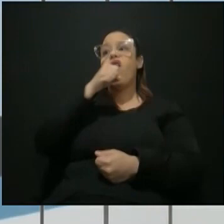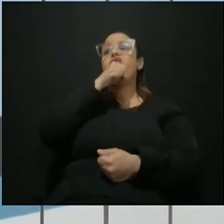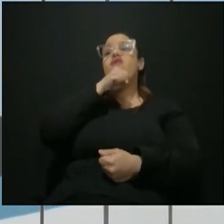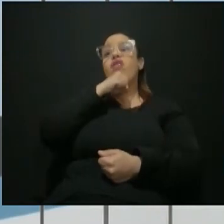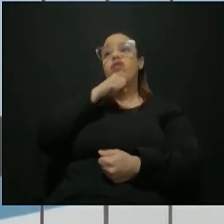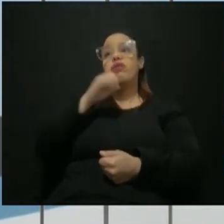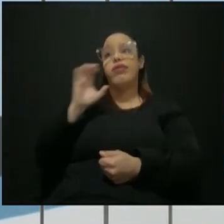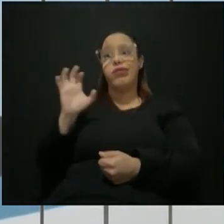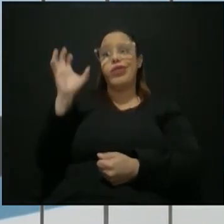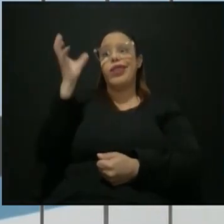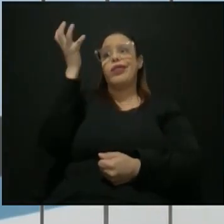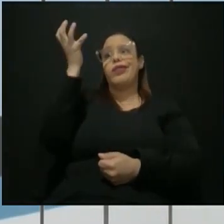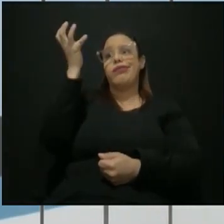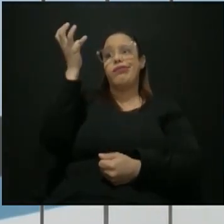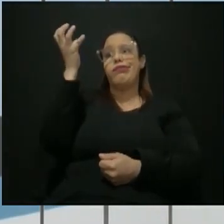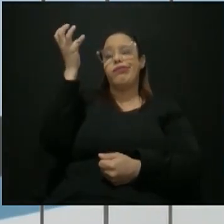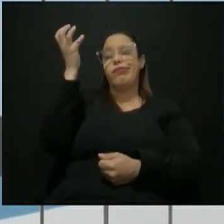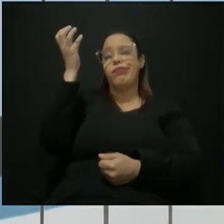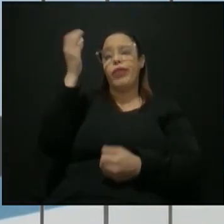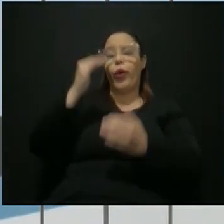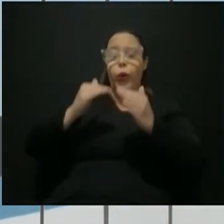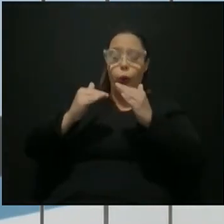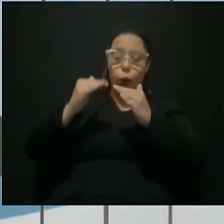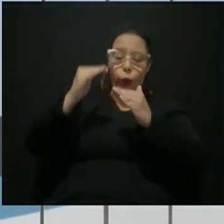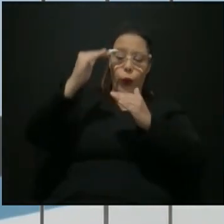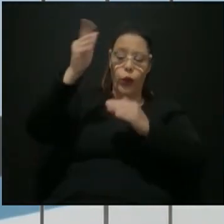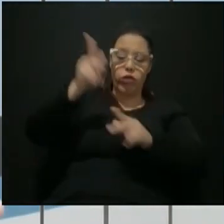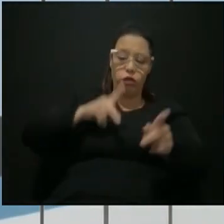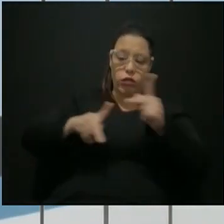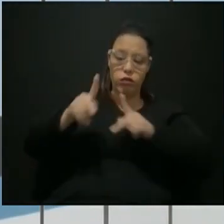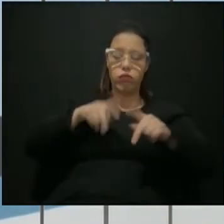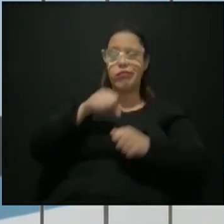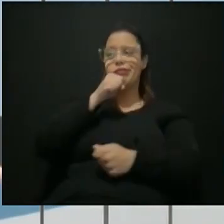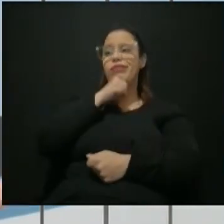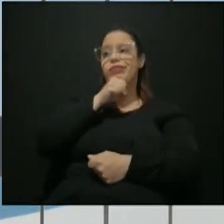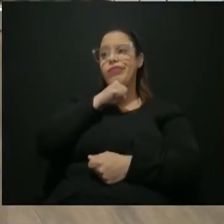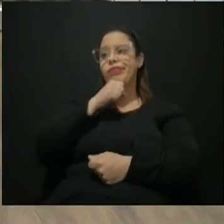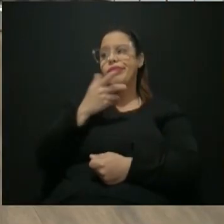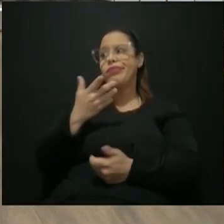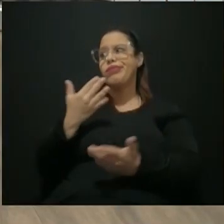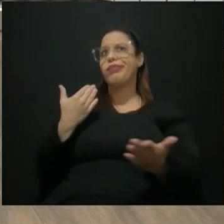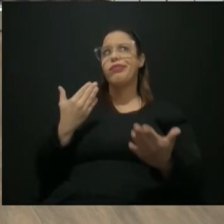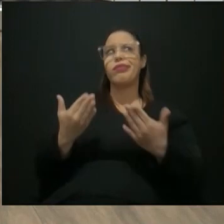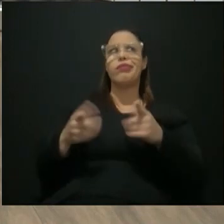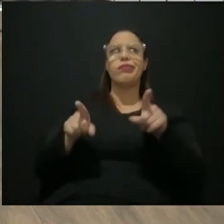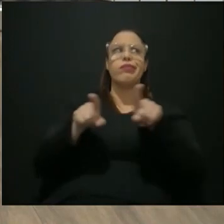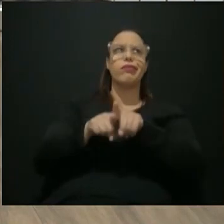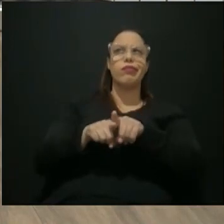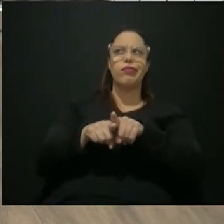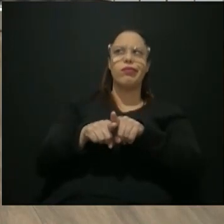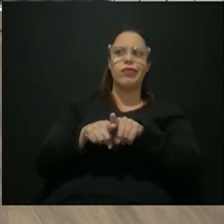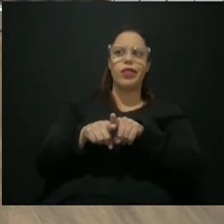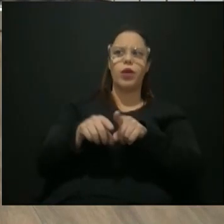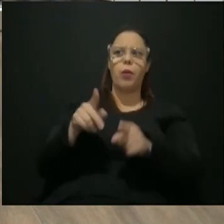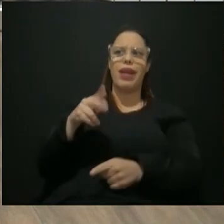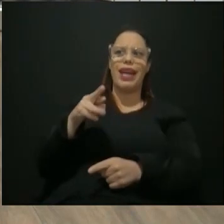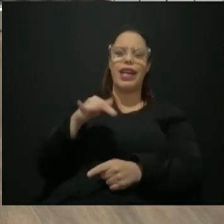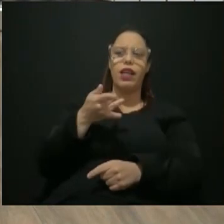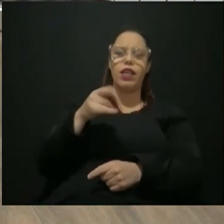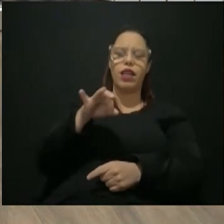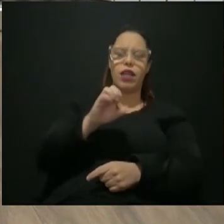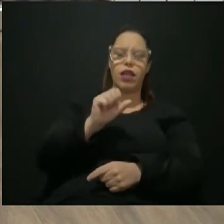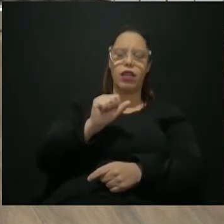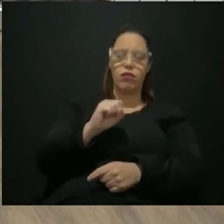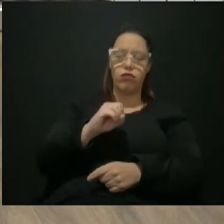uma projeção de aumento da população idosa, ao mesmo tempo que a gente tem uma precarização das condições de trabalho